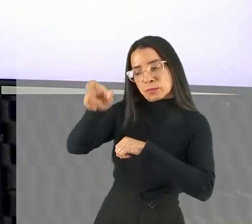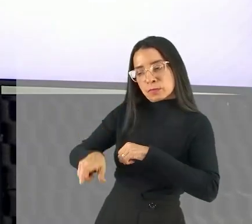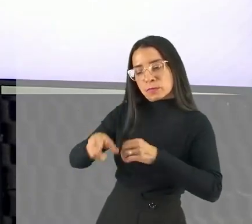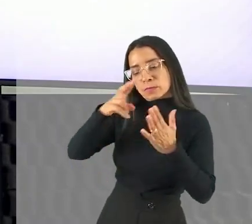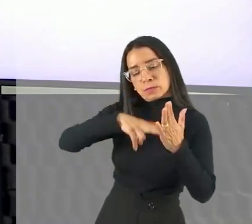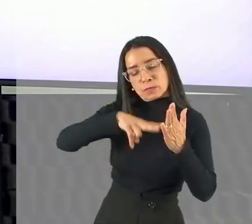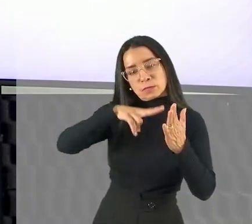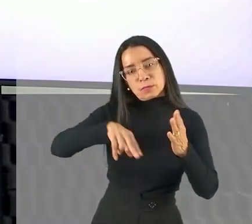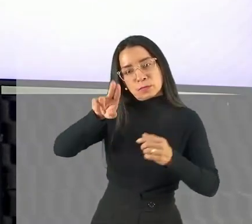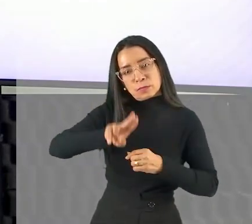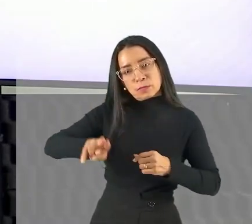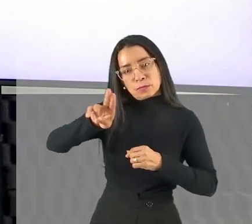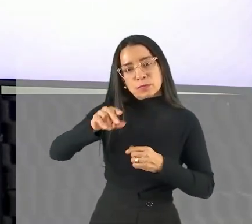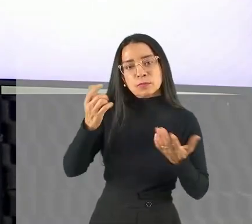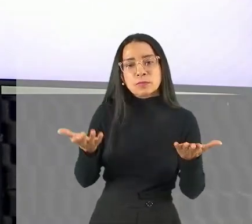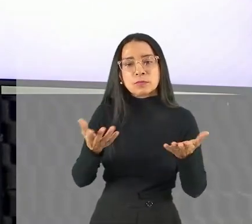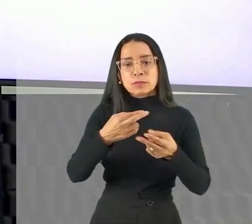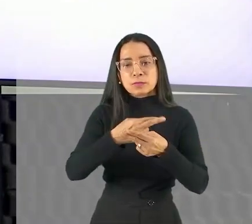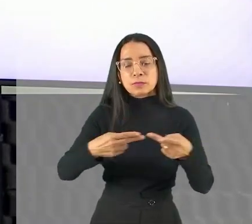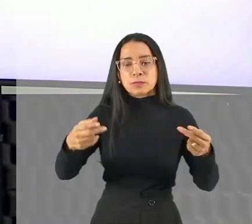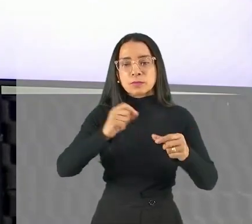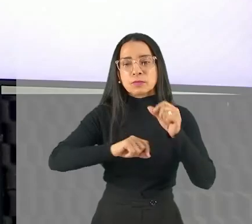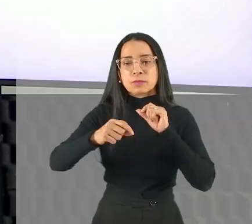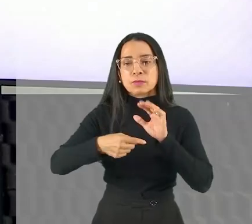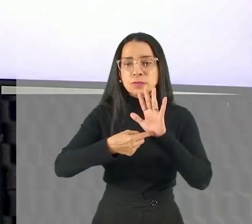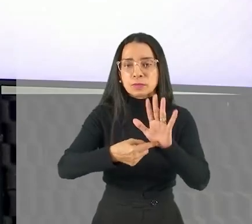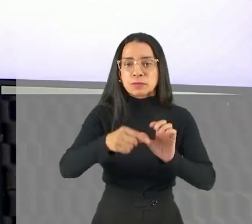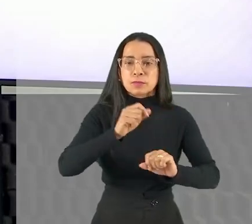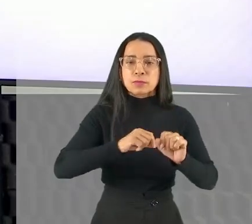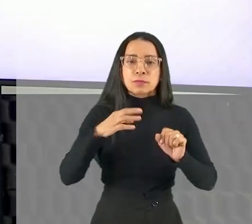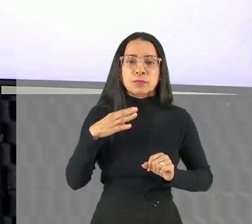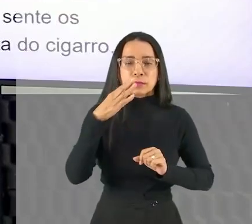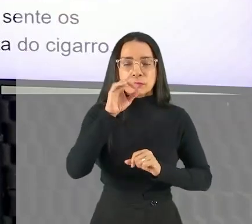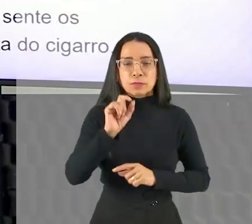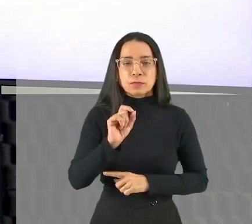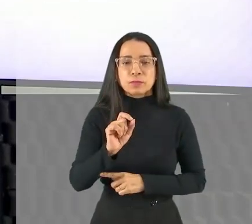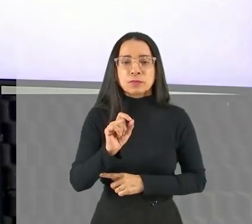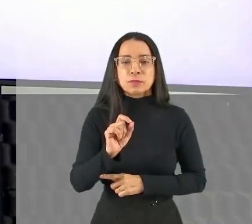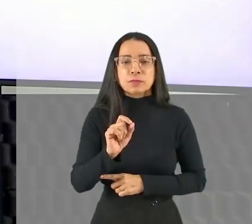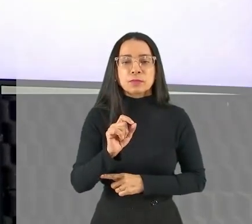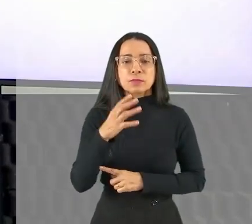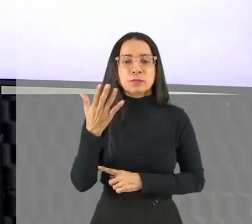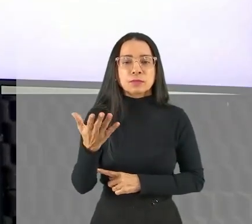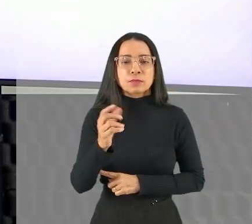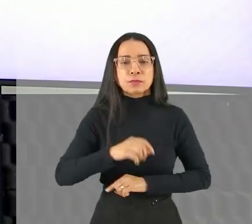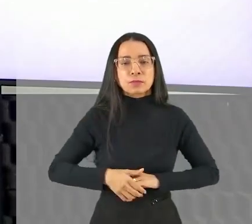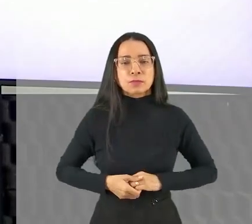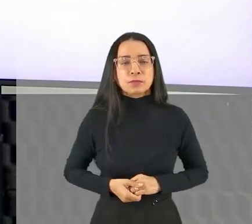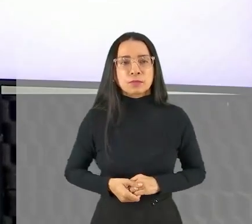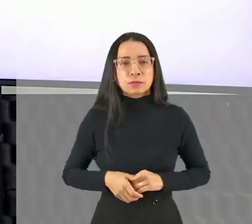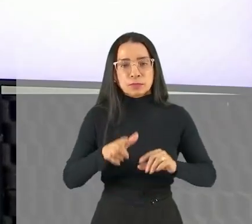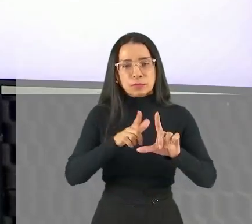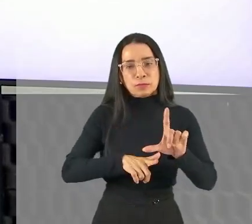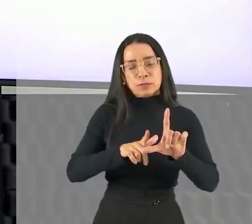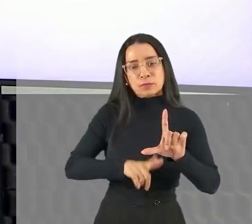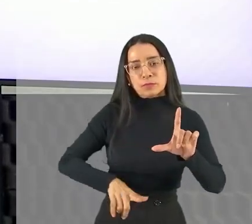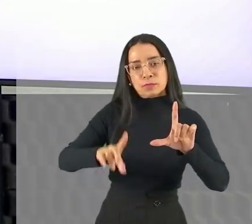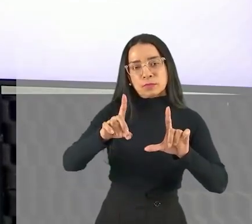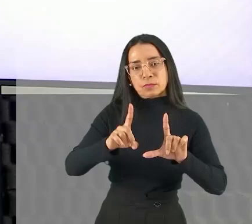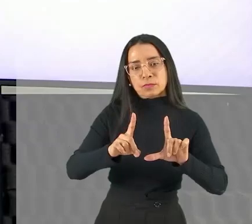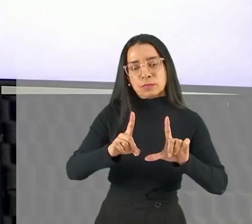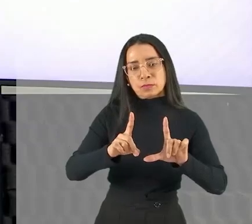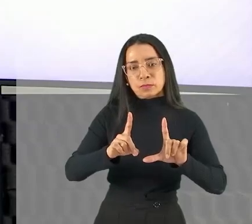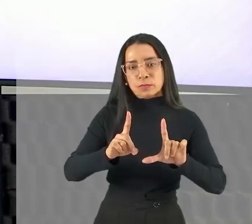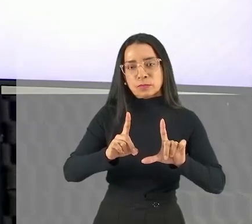ele empregar o uso desses recursos expressivos é principalmente o quê? A utilização dos pronomes de